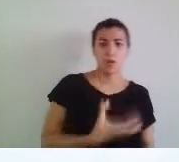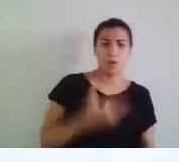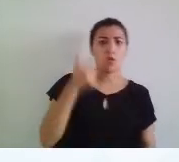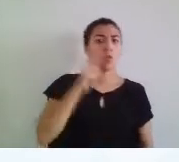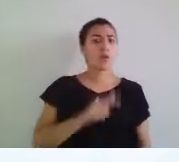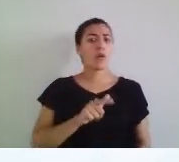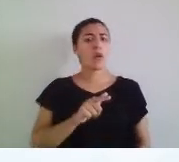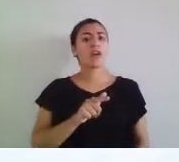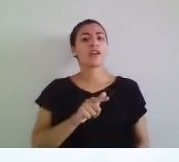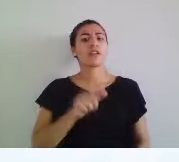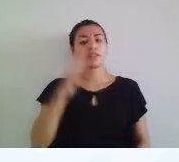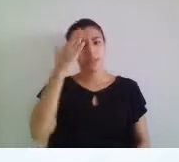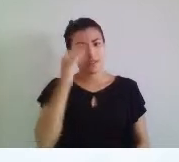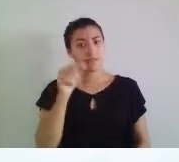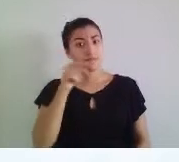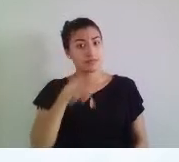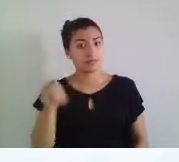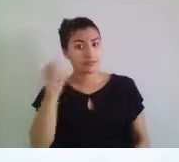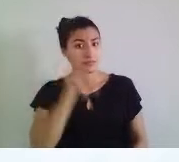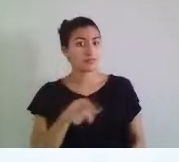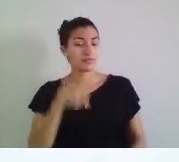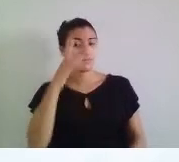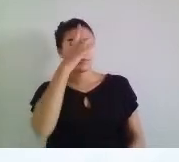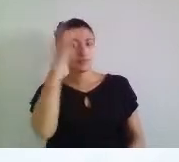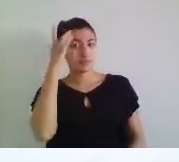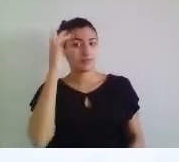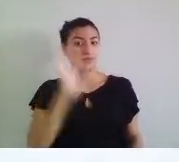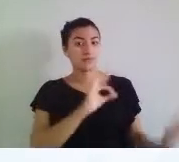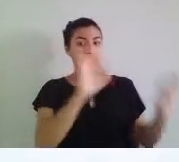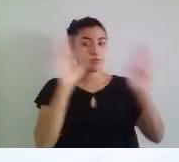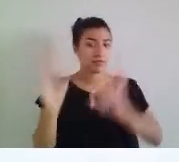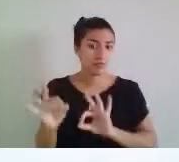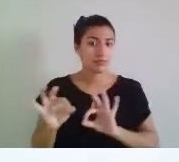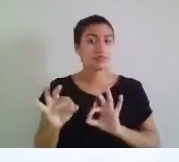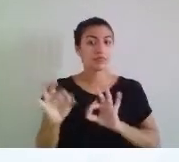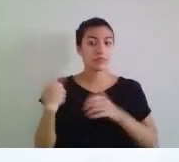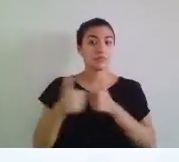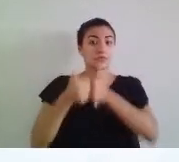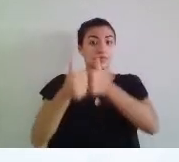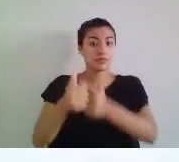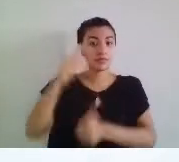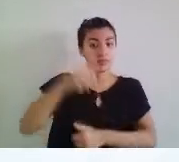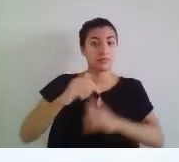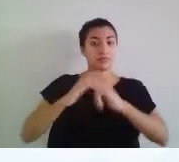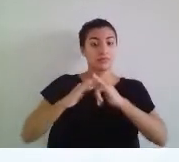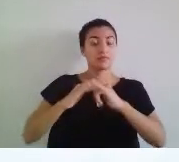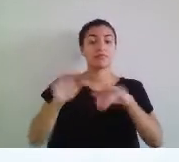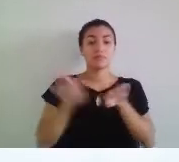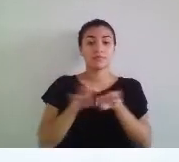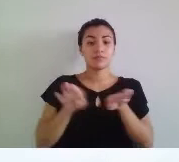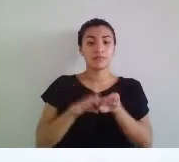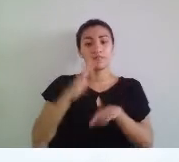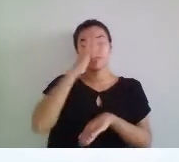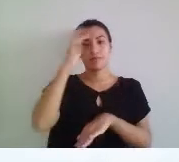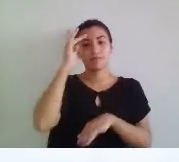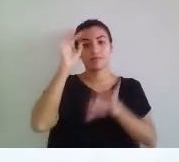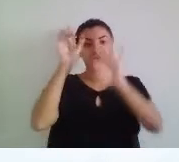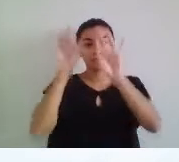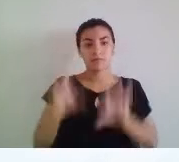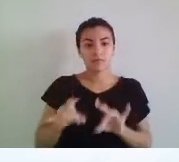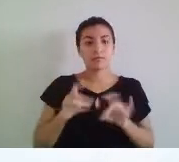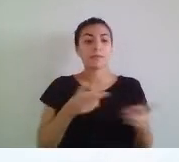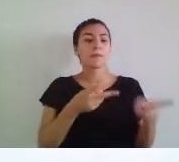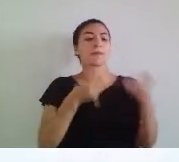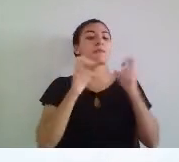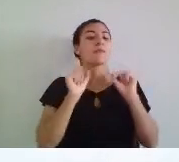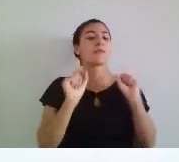trabalhadora, o nosso grupo da academia que nos segue aqui no canal também, os especialistas, vão perceber assim